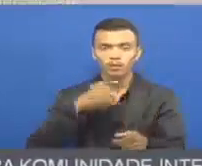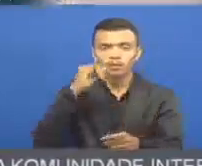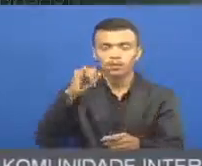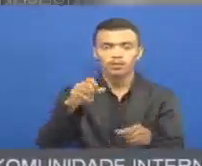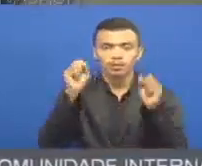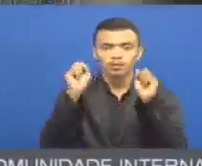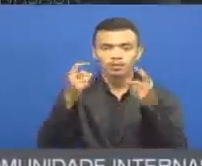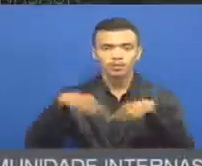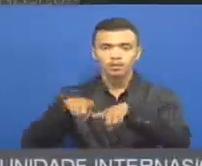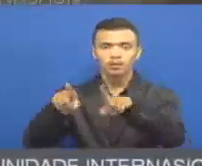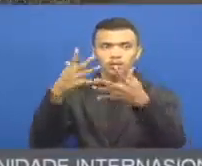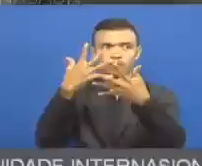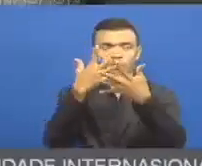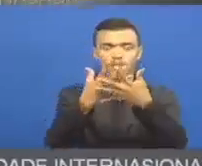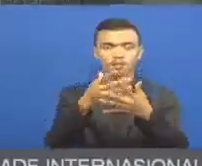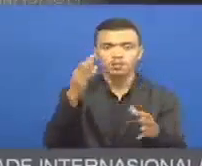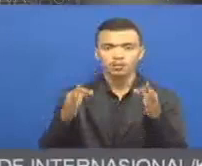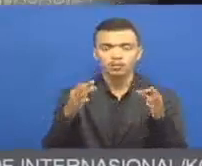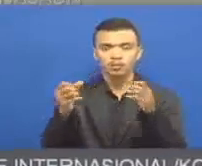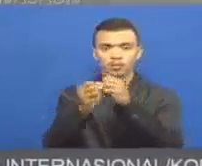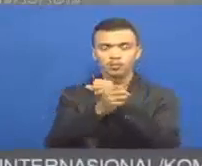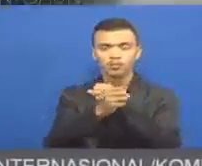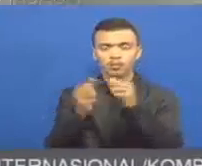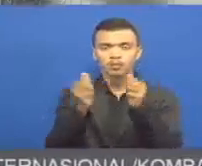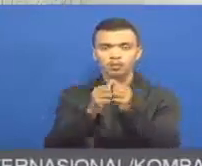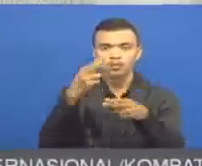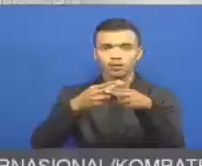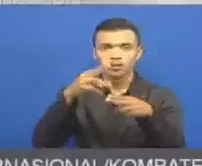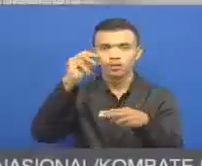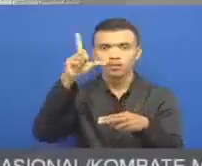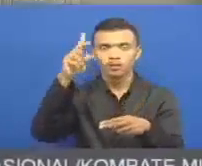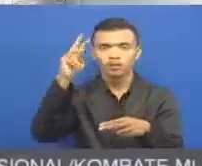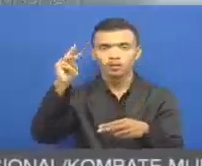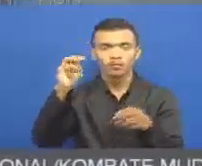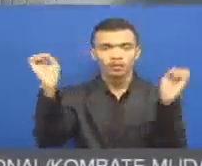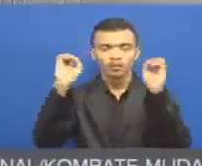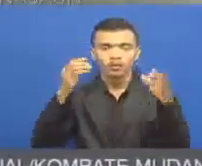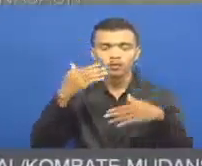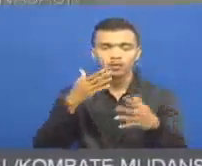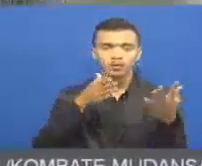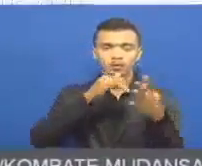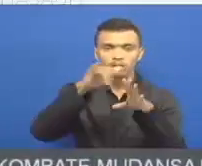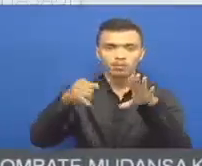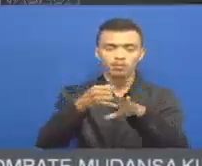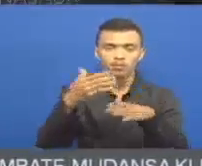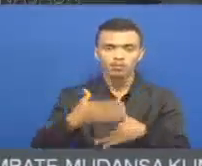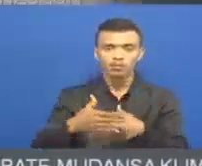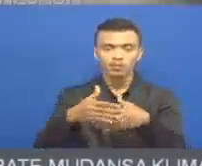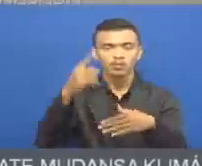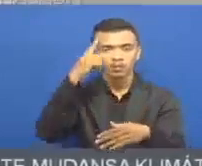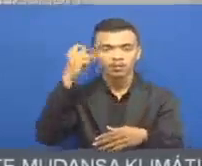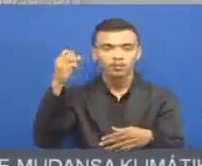rodiba prisão preventiva, enquanto suspeita e derro inicial NLM, latama para processo judicial tampa